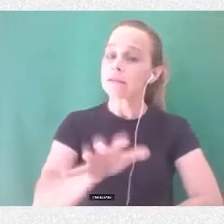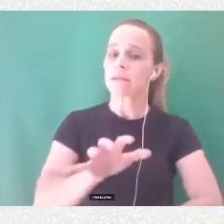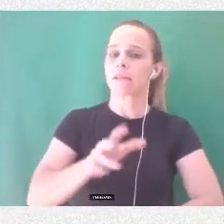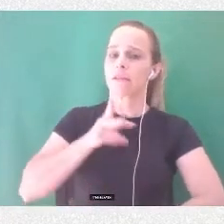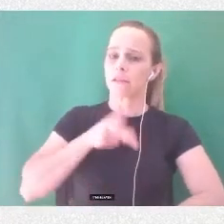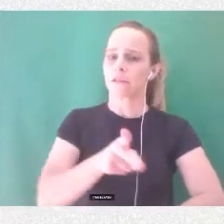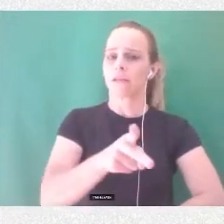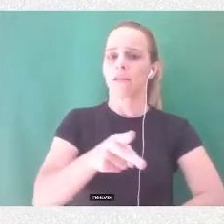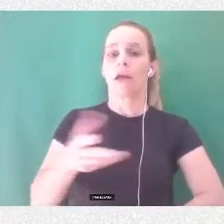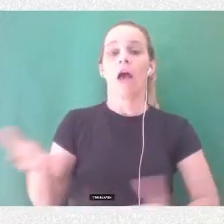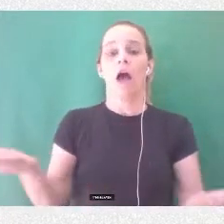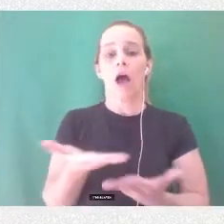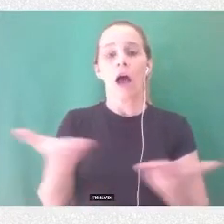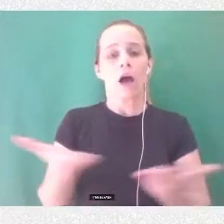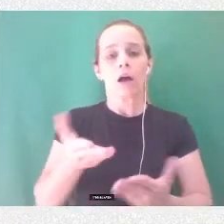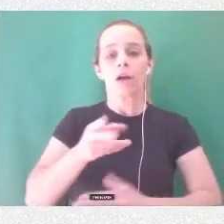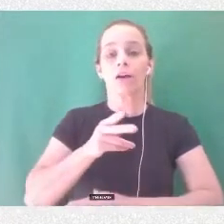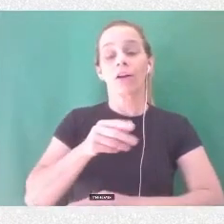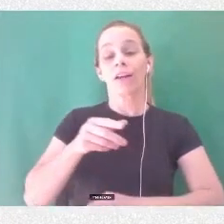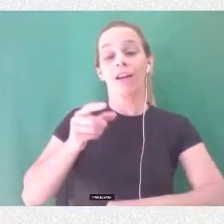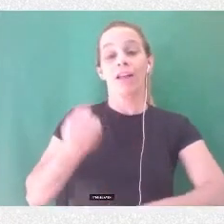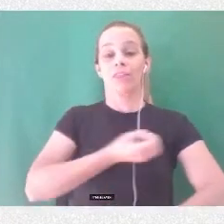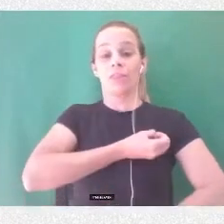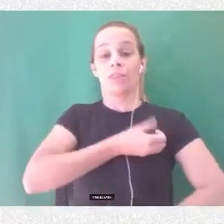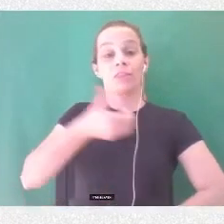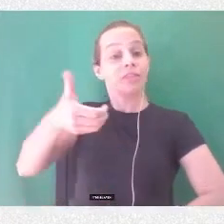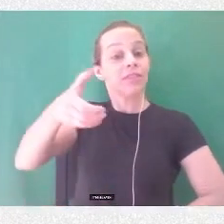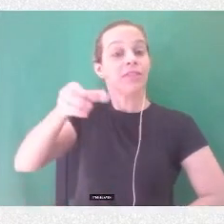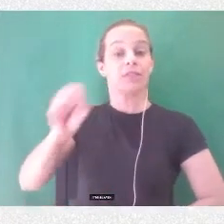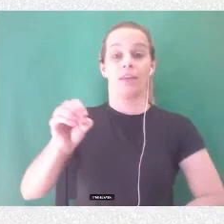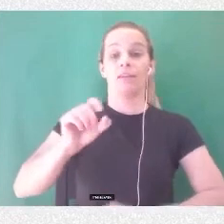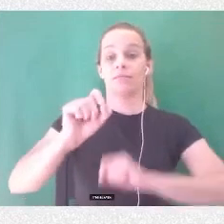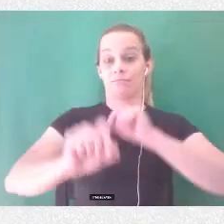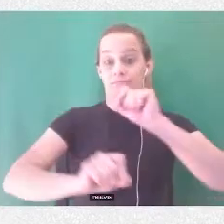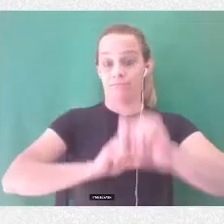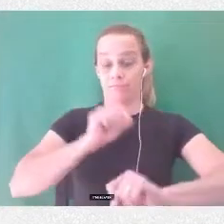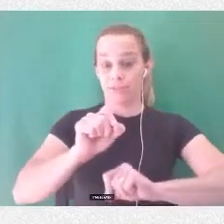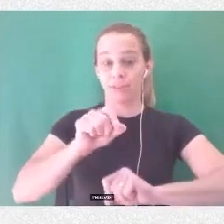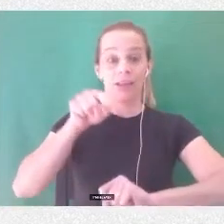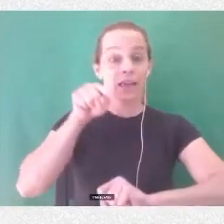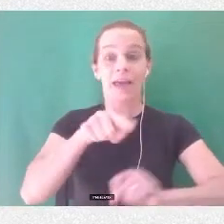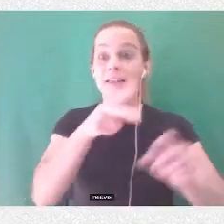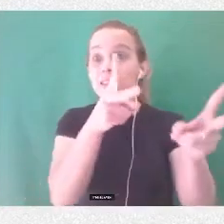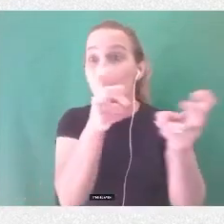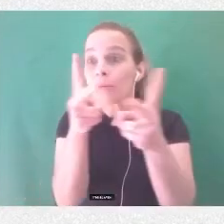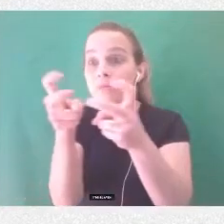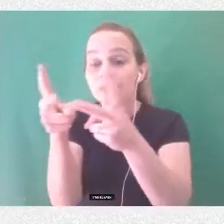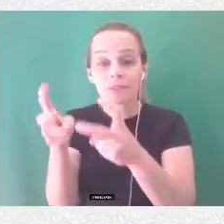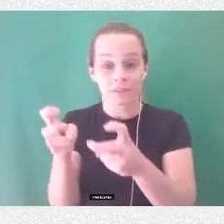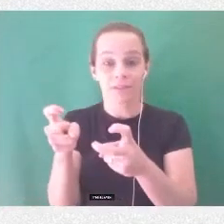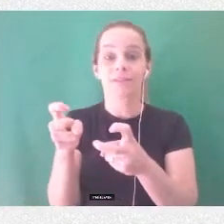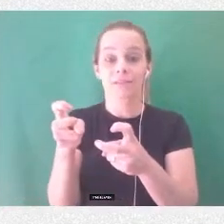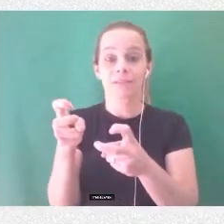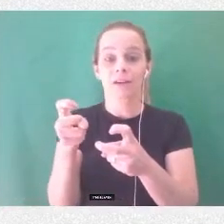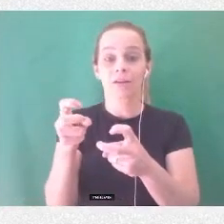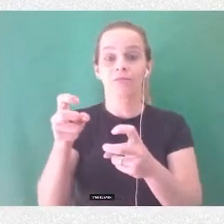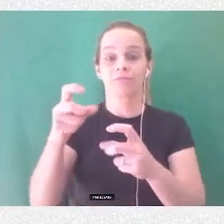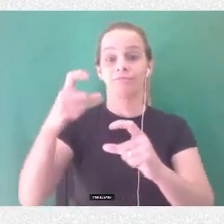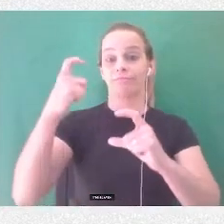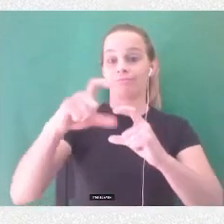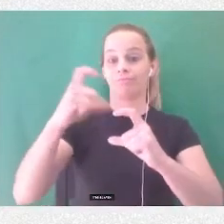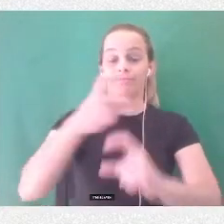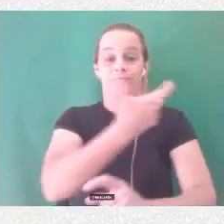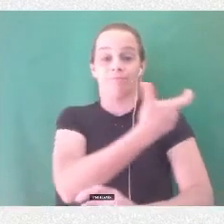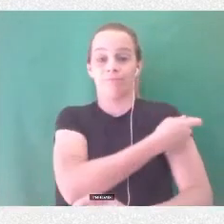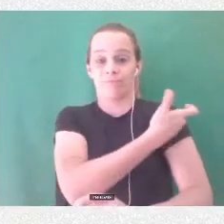isso, recebemos a nota 10 do Tribunal de Contas para esta observação da aplicação da vacina em todos